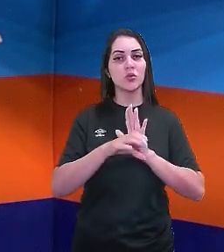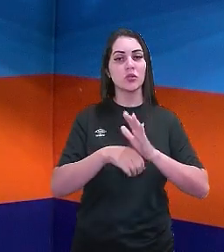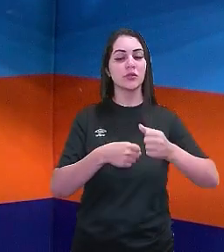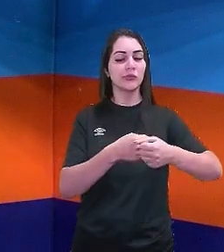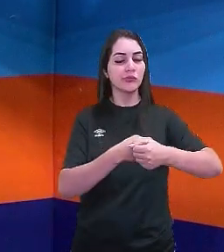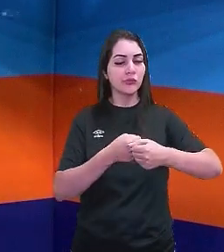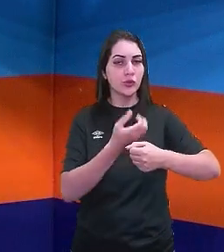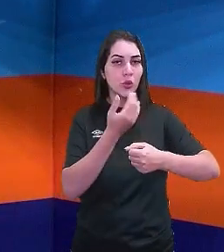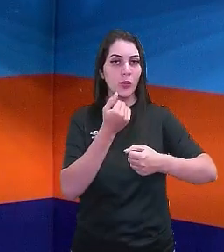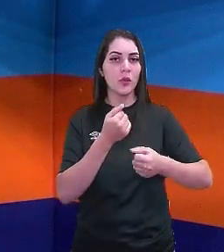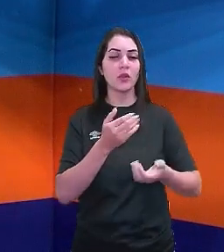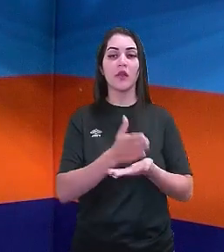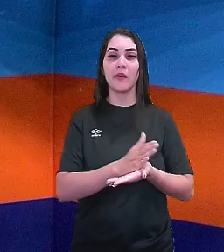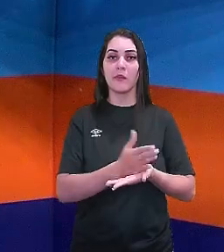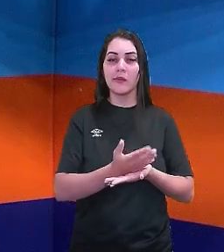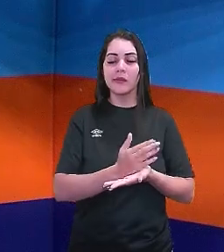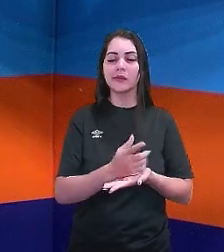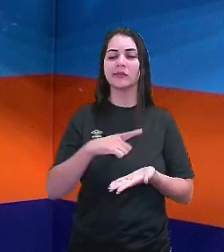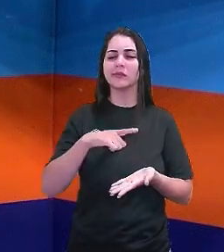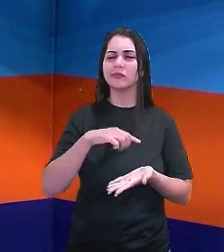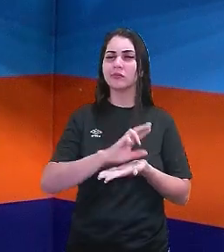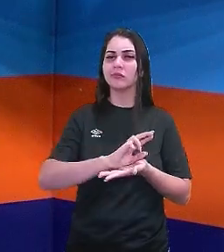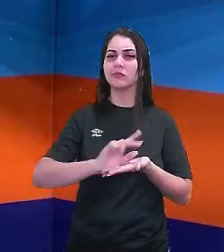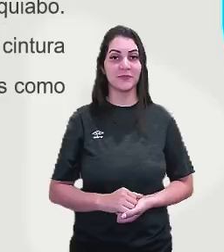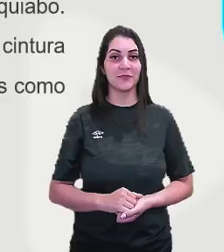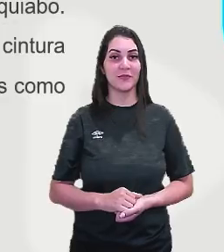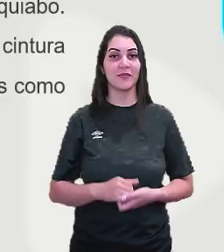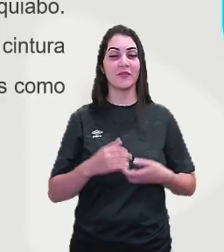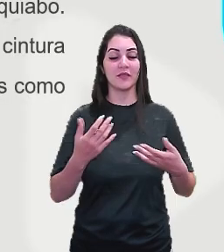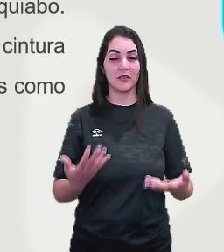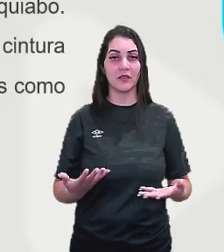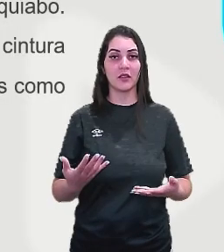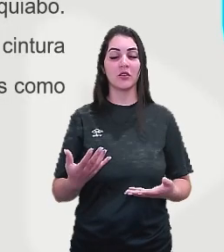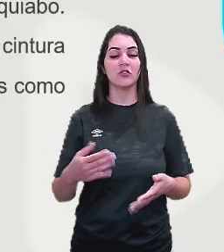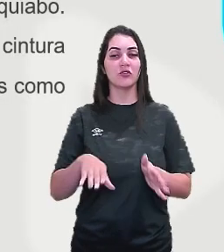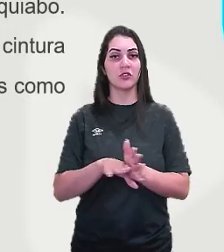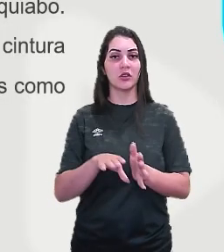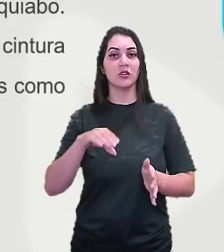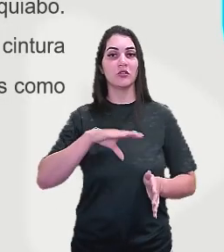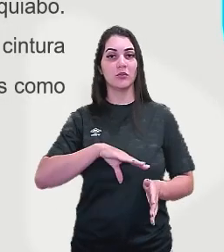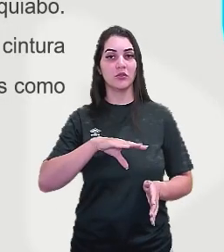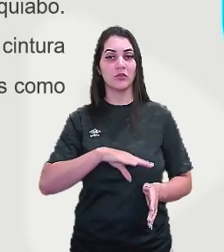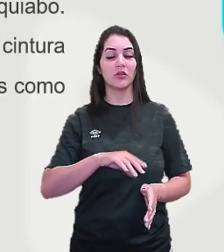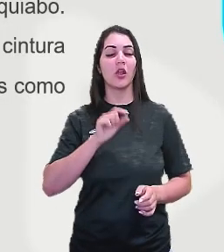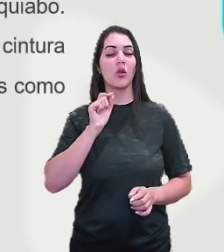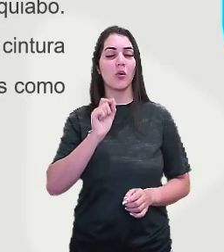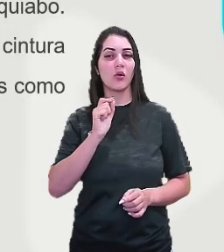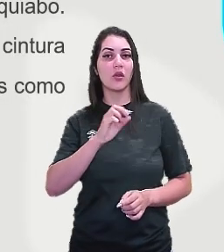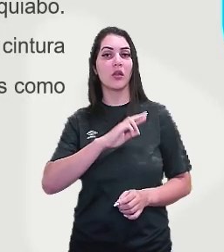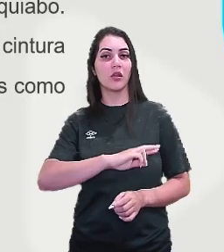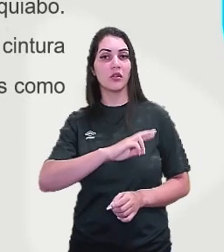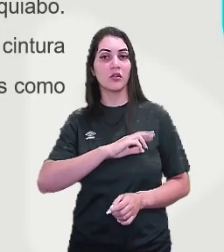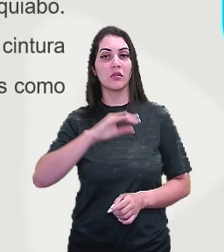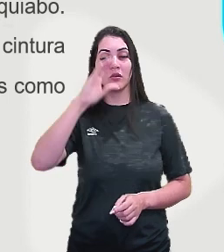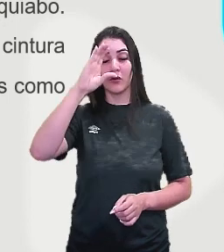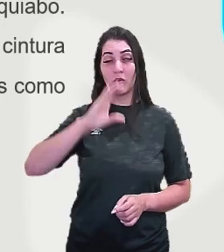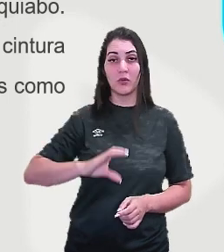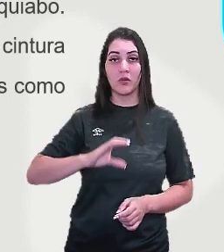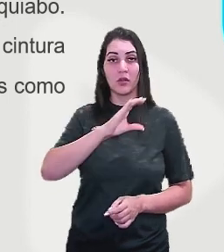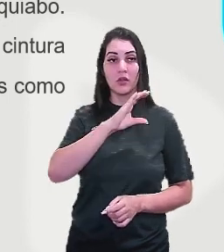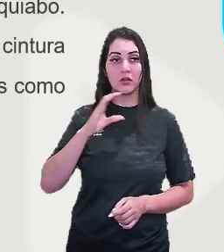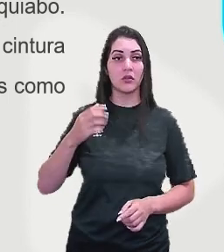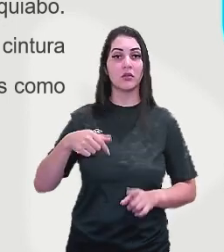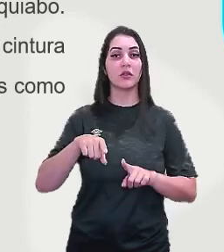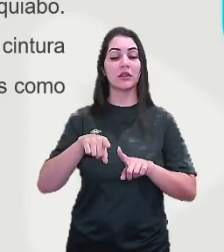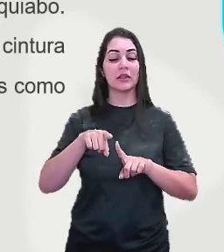a macaxeira, entre outras, desculpem. E veio os portugueses com o quê? Sua religião, catolicismo, um modo